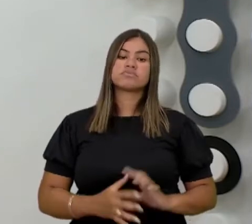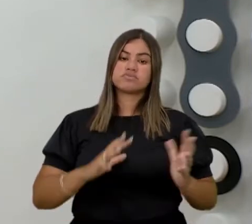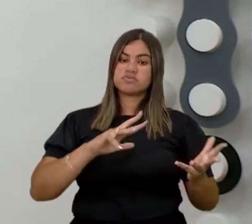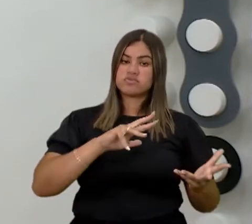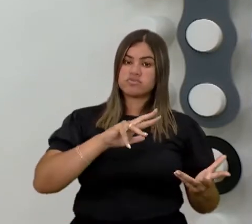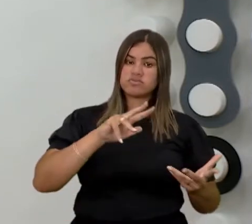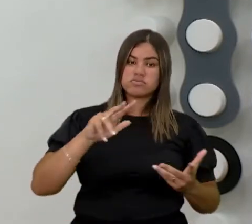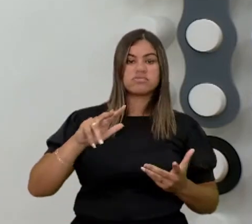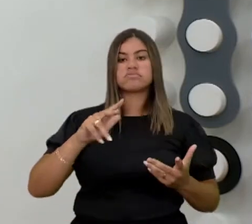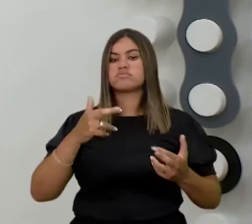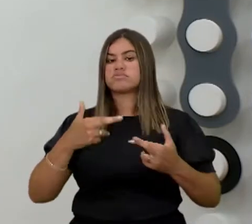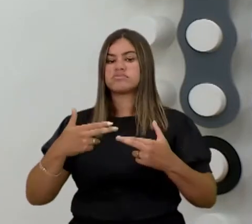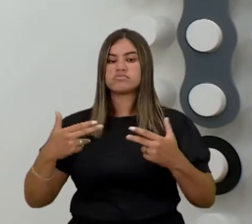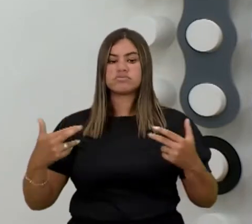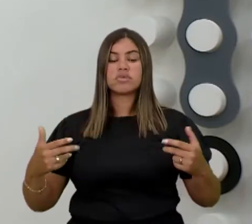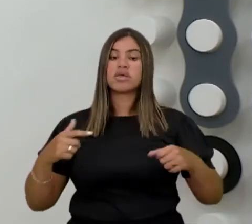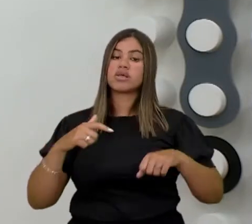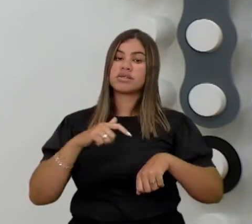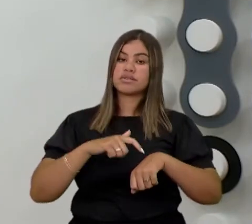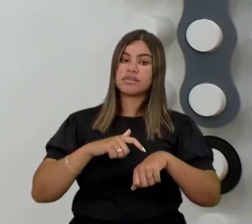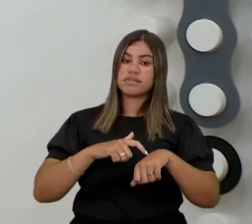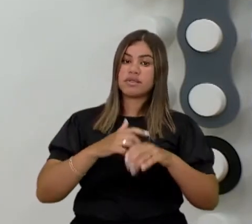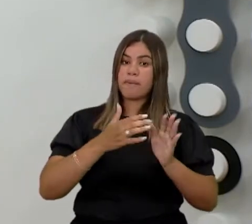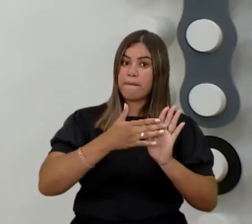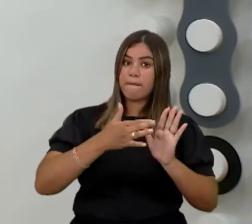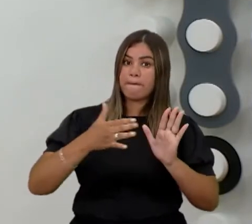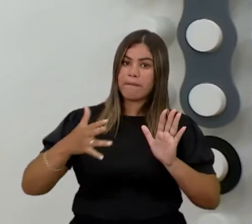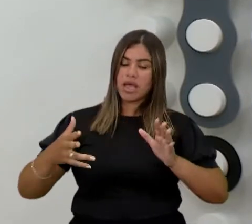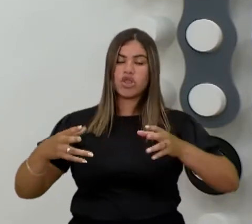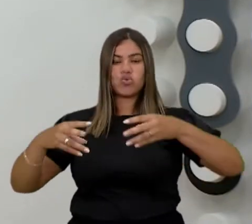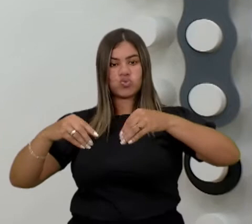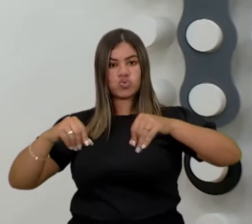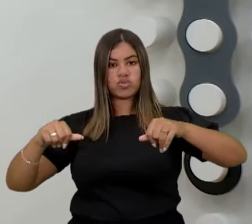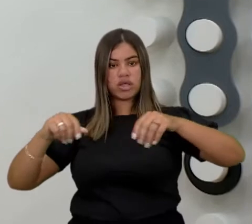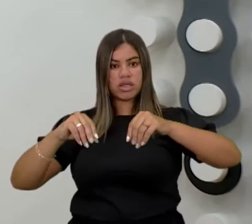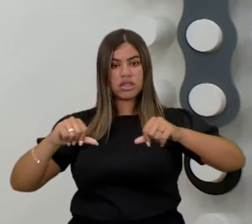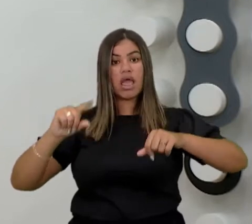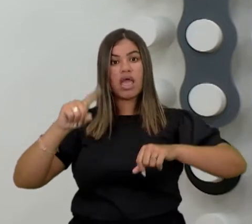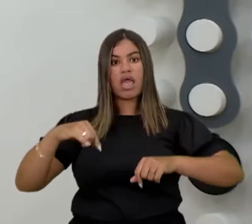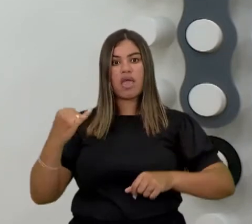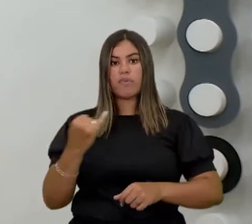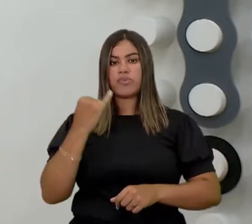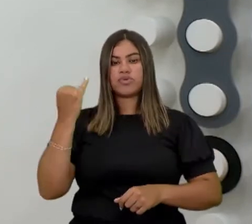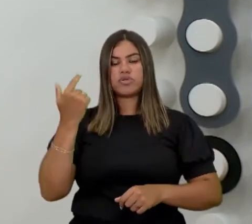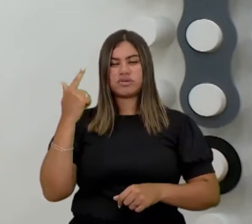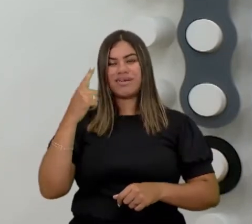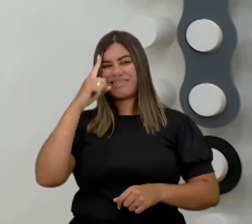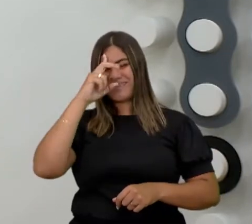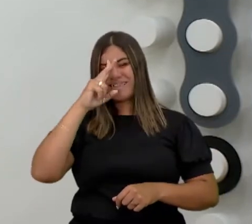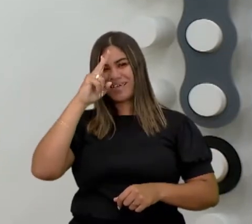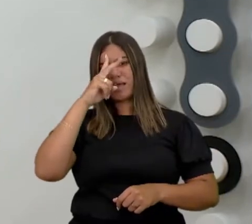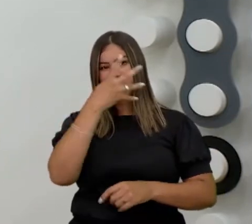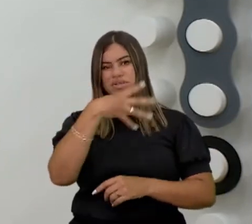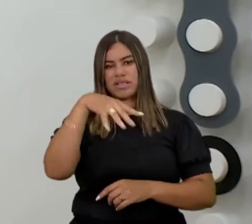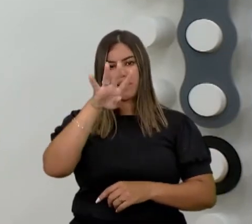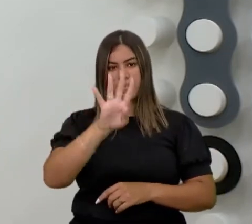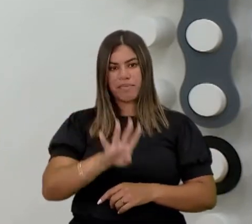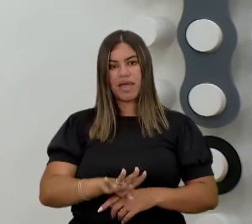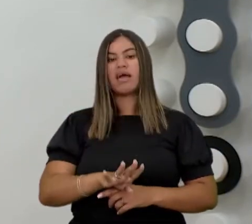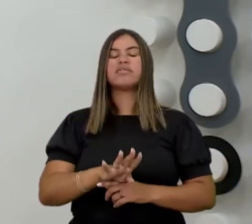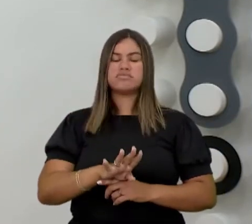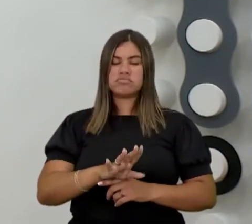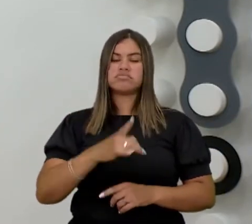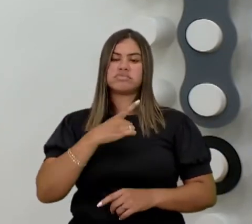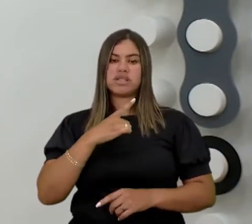planeta, né, tempo geológico, que é importante, né, na geografia, aquela tabela geológica, falando da geologia do planeta,